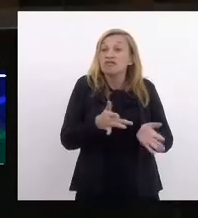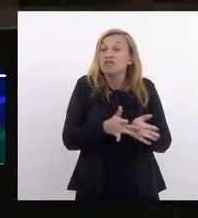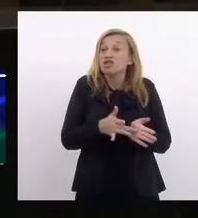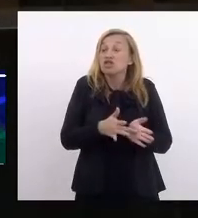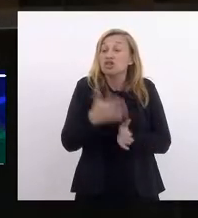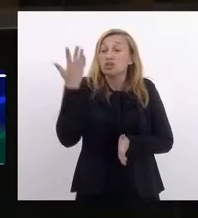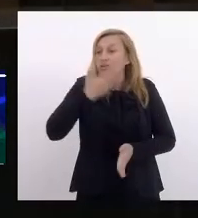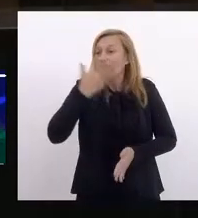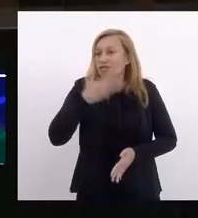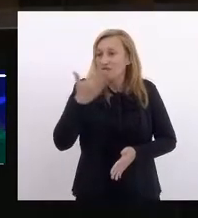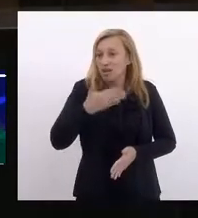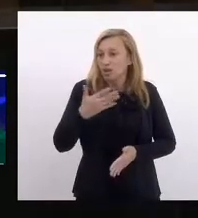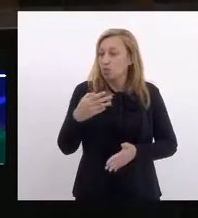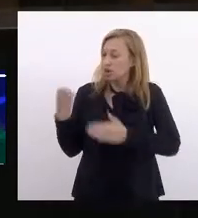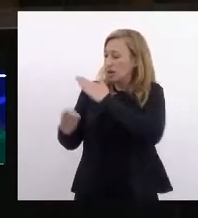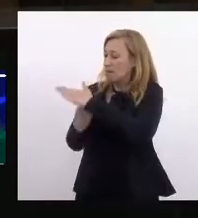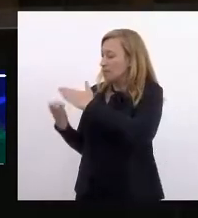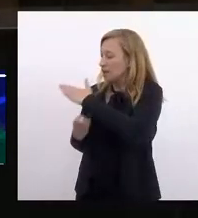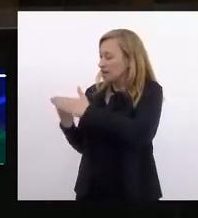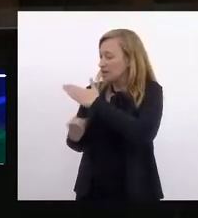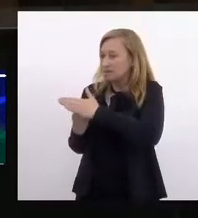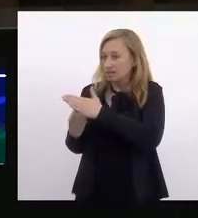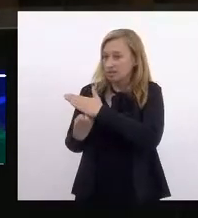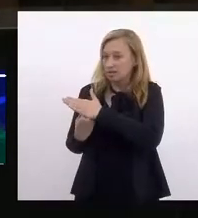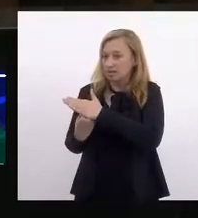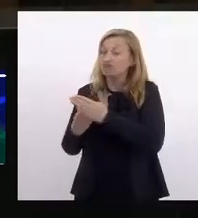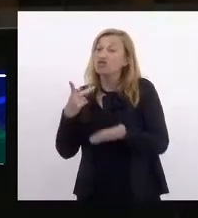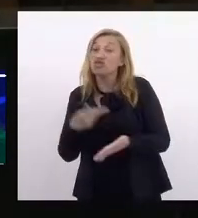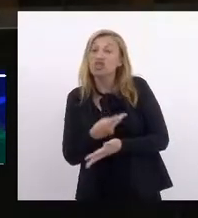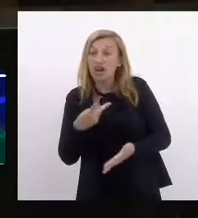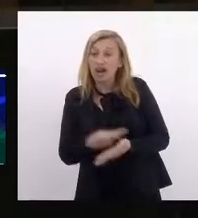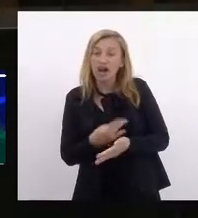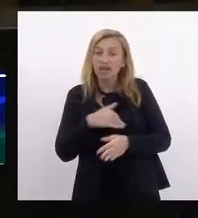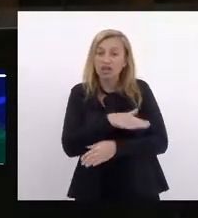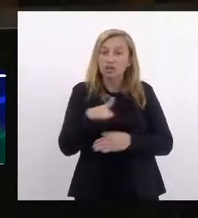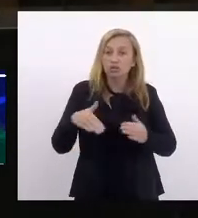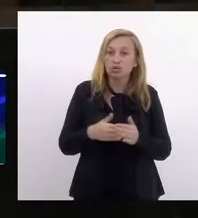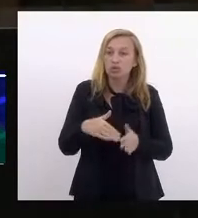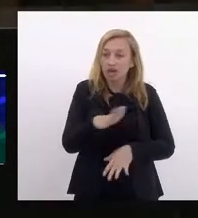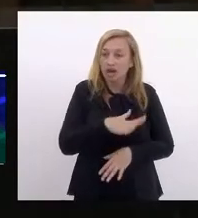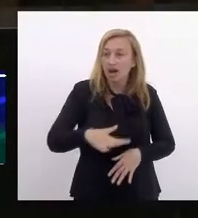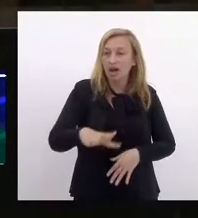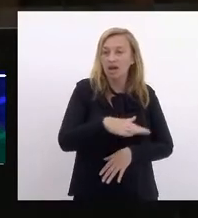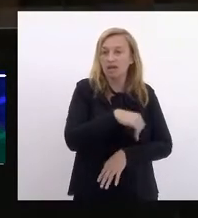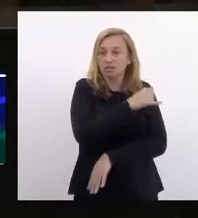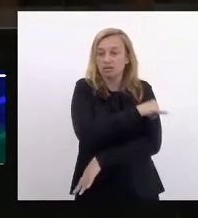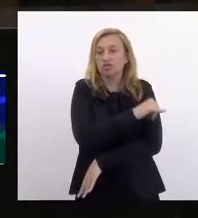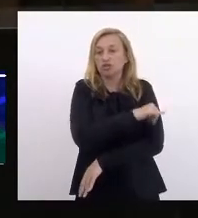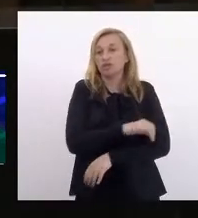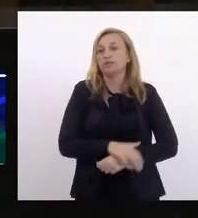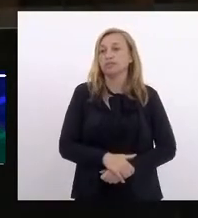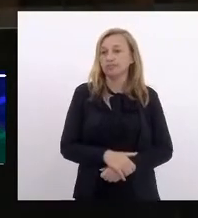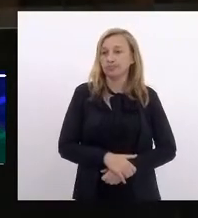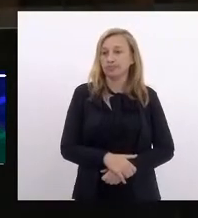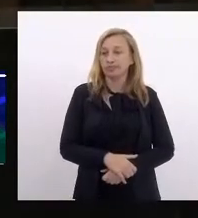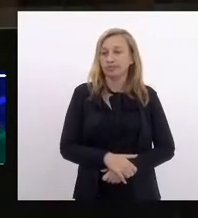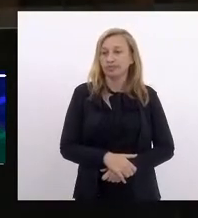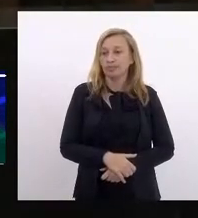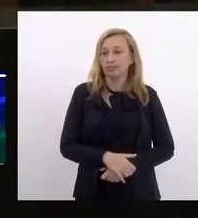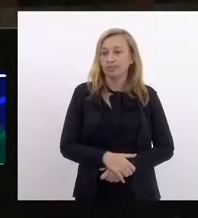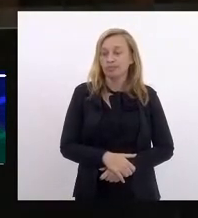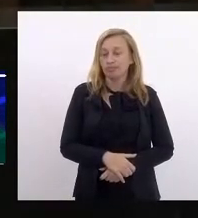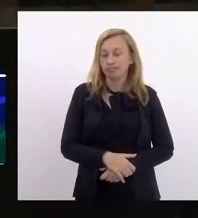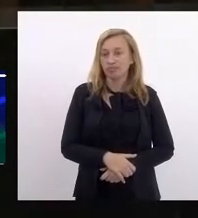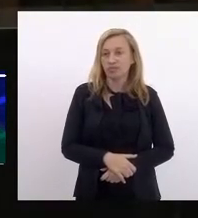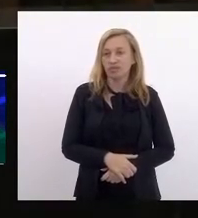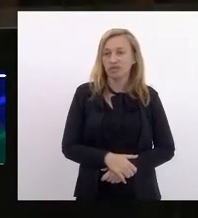o que essa empresa faz em todo o território onde ela está implantada no Estado